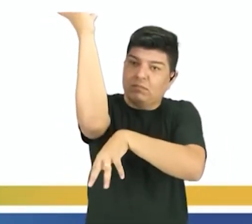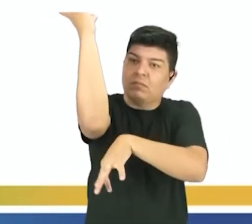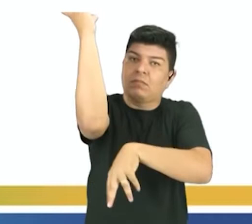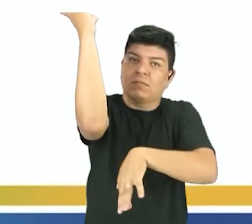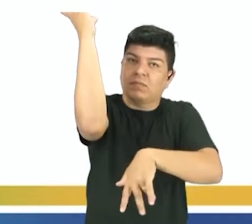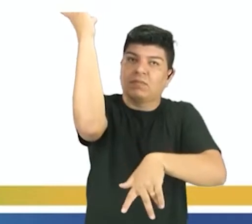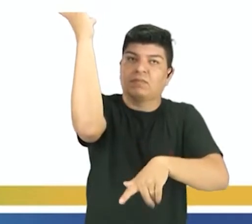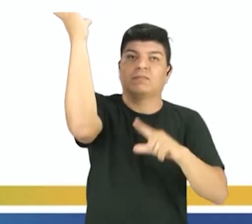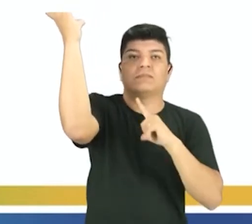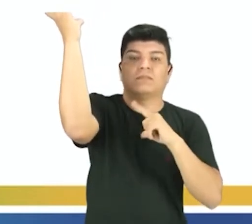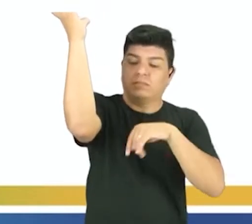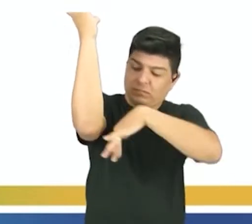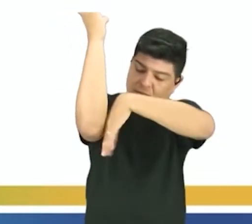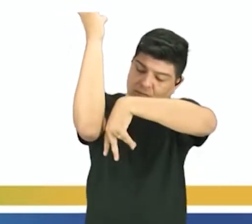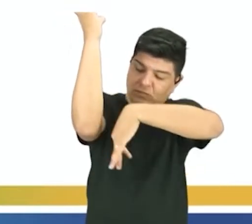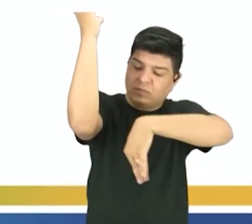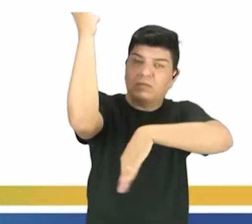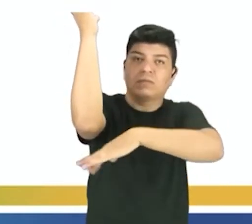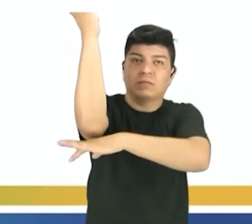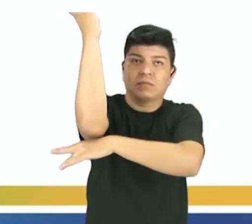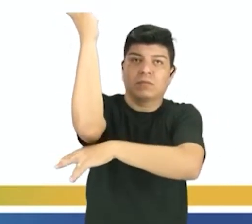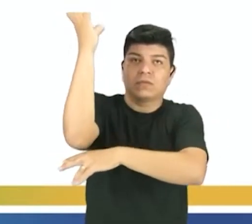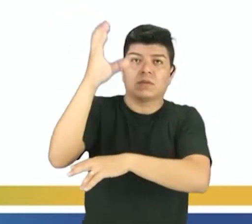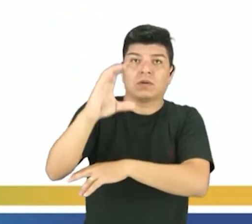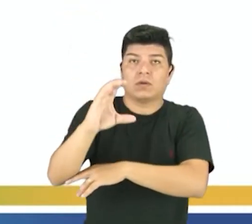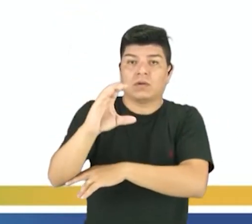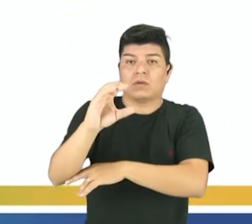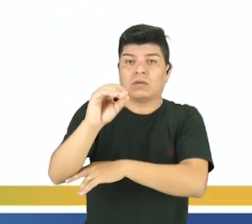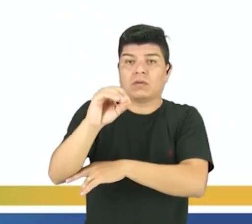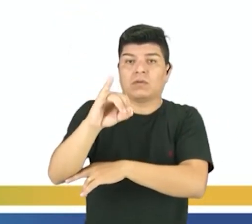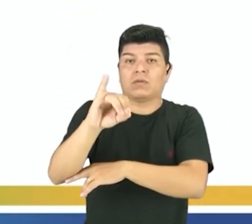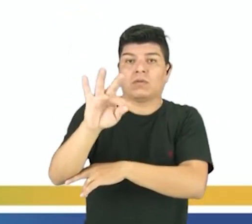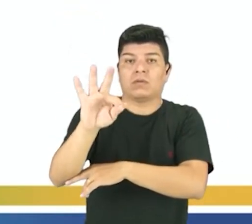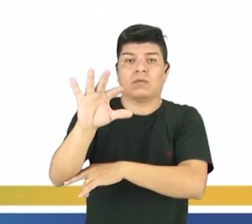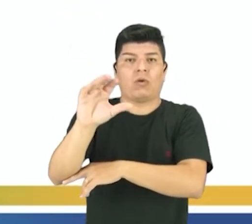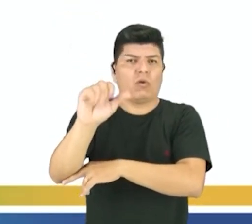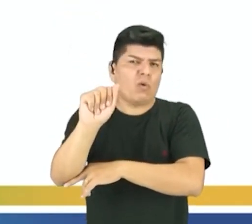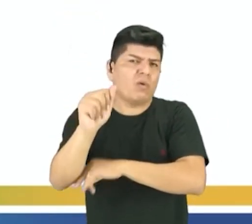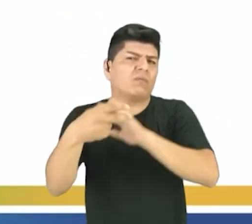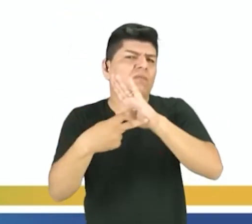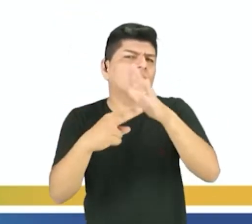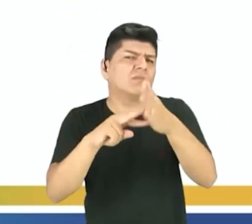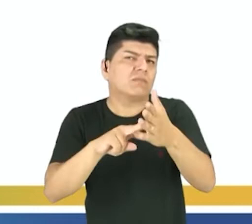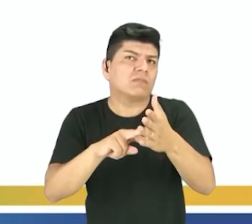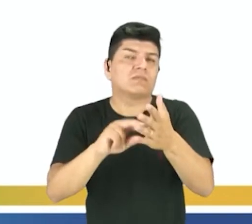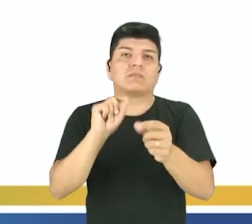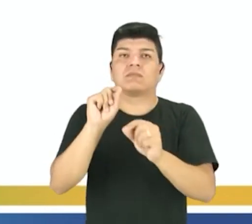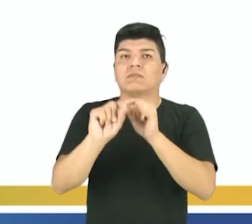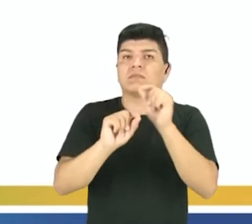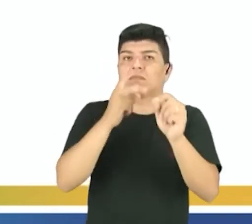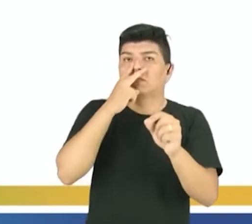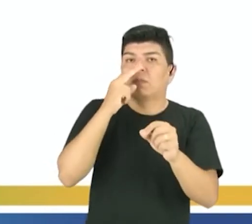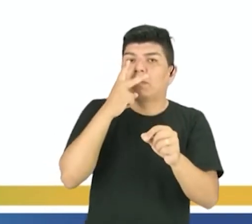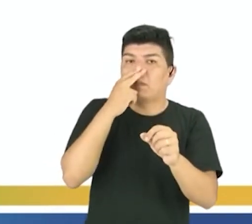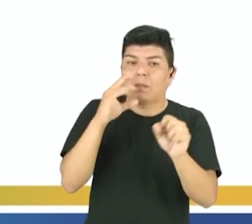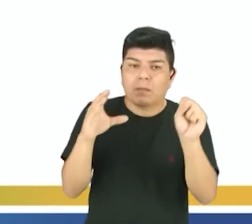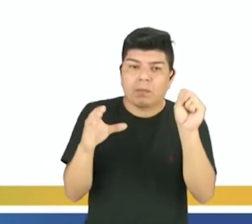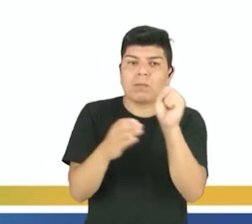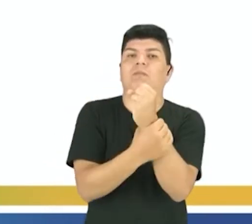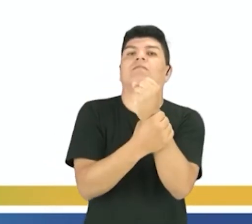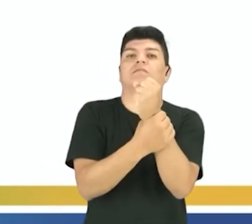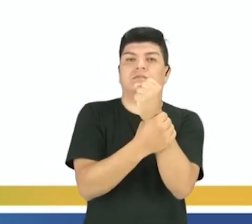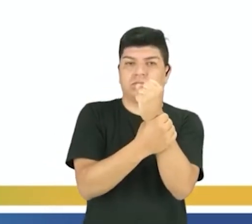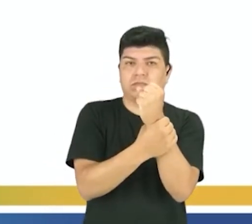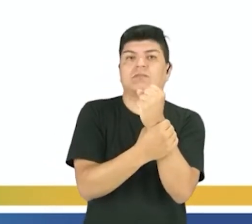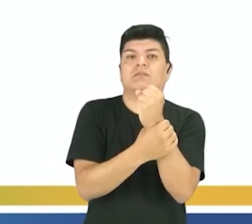ó, perto da coifa, né? Mas, professor, o que é essa coifa? A coifa é uma proteção